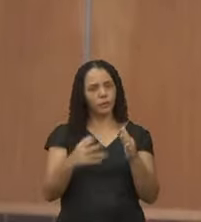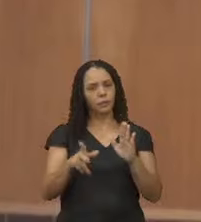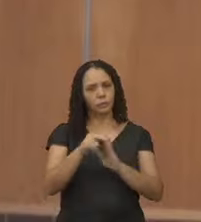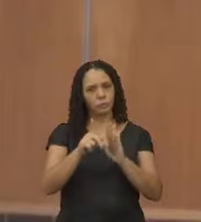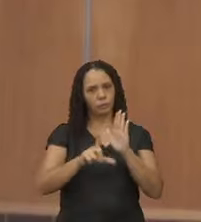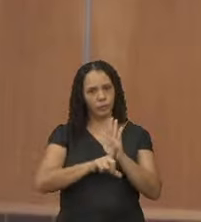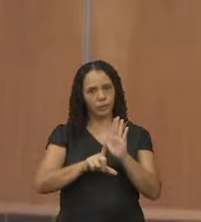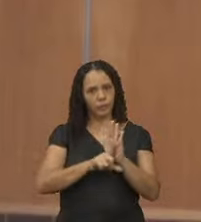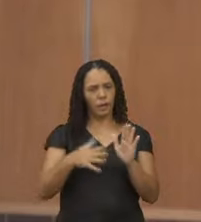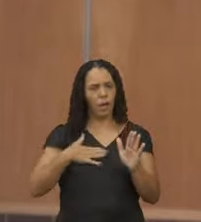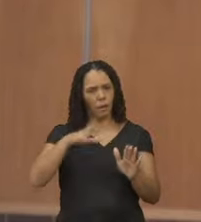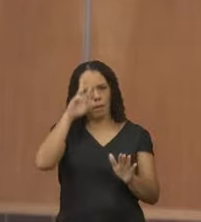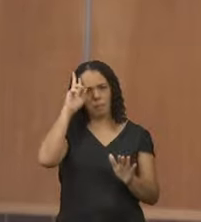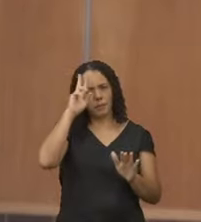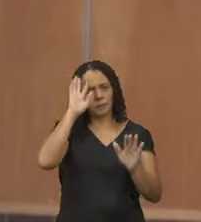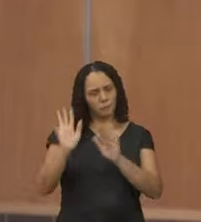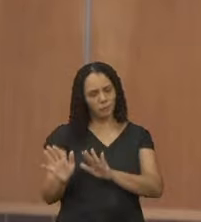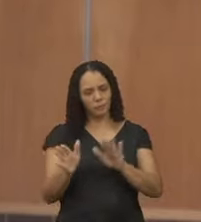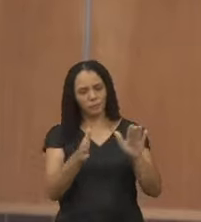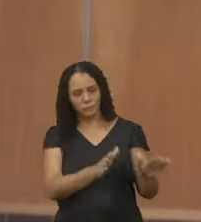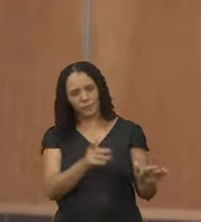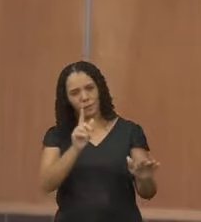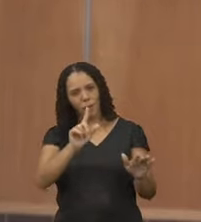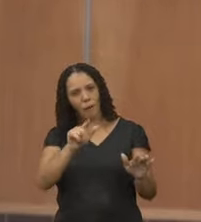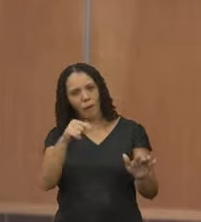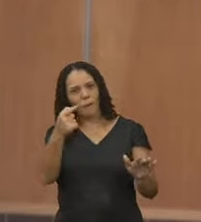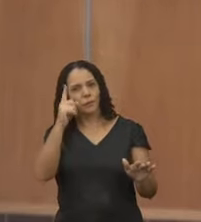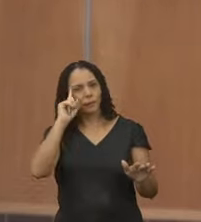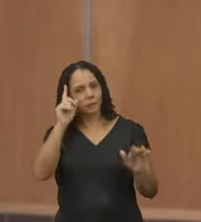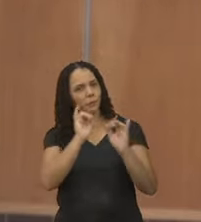Deixar minha história para outro dia aí, talvez numa cavalgada que vocês me convidarem.